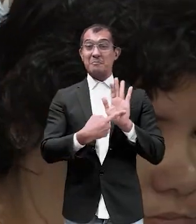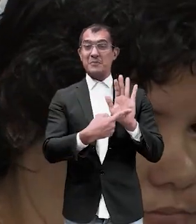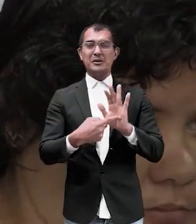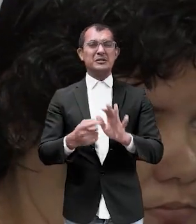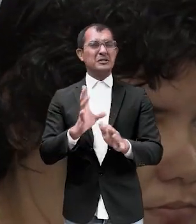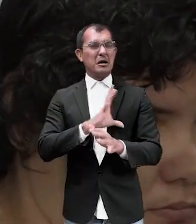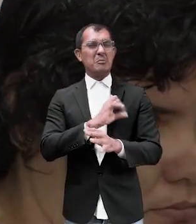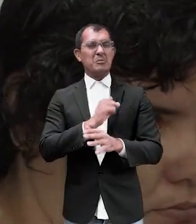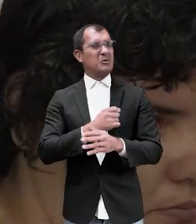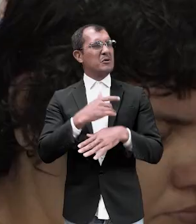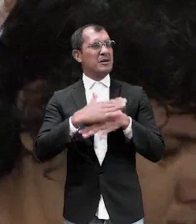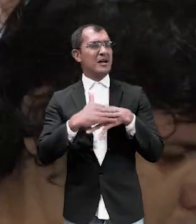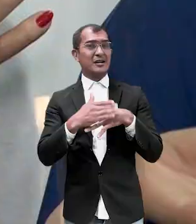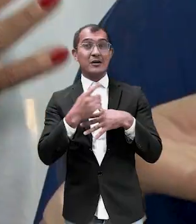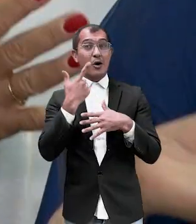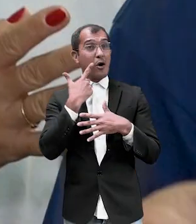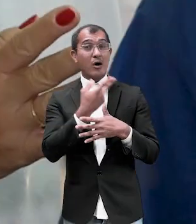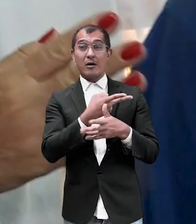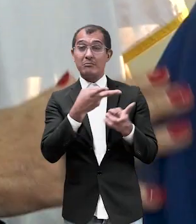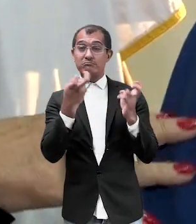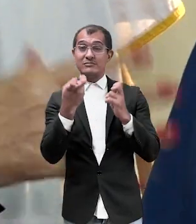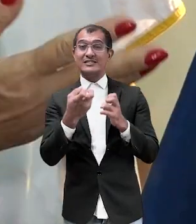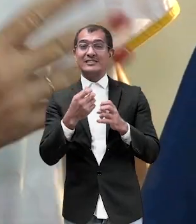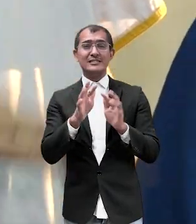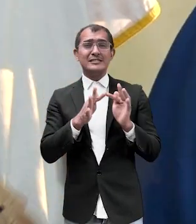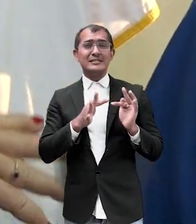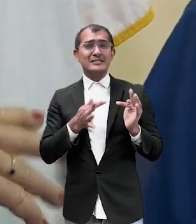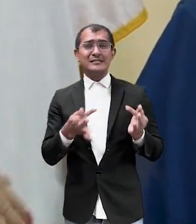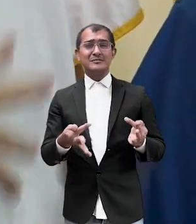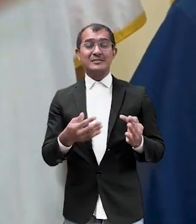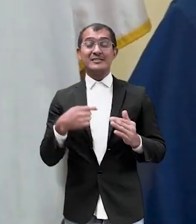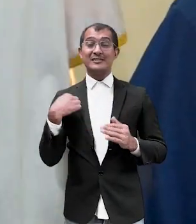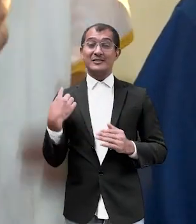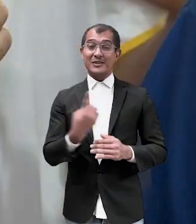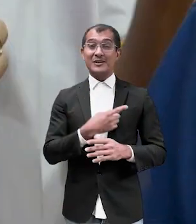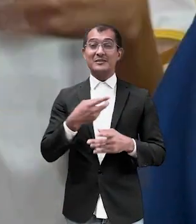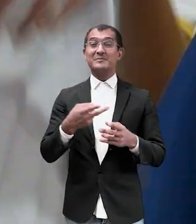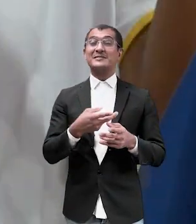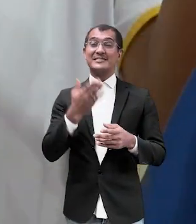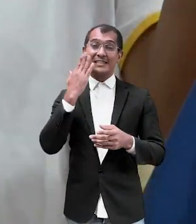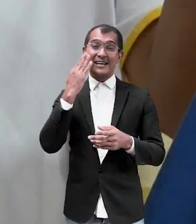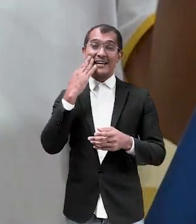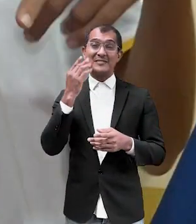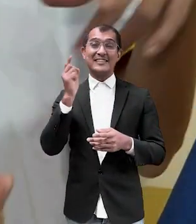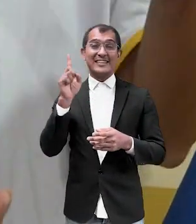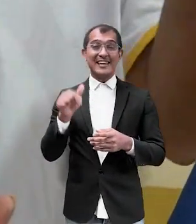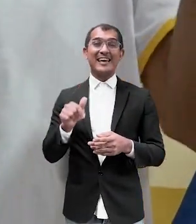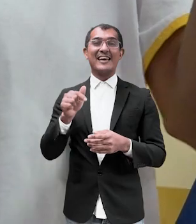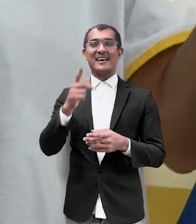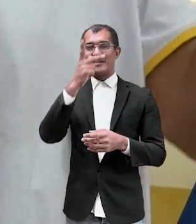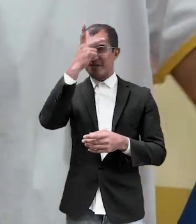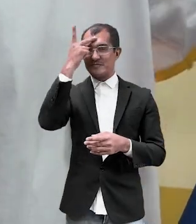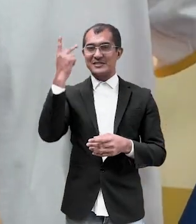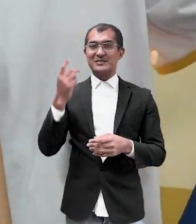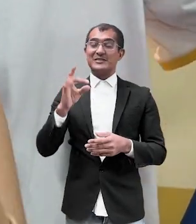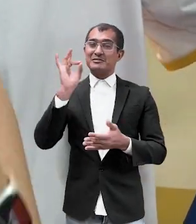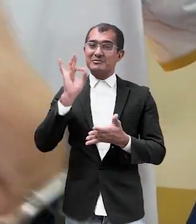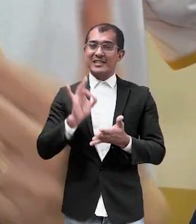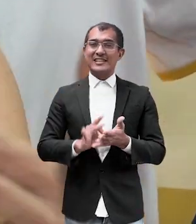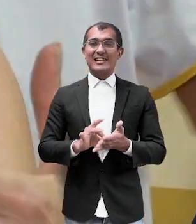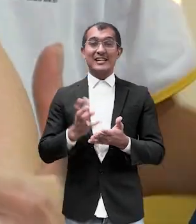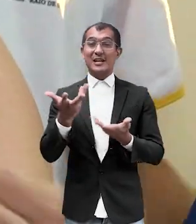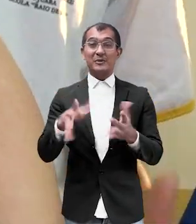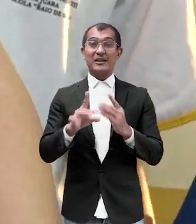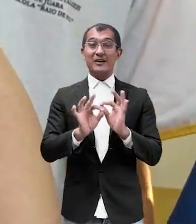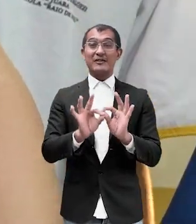né carinho olha só a simplicidade né então a gente vê que é uma pessoa que ela não quer